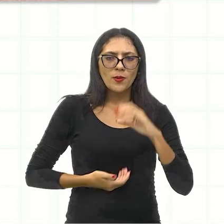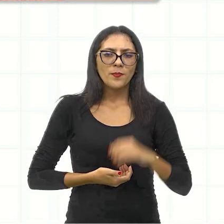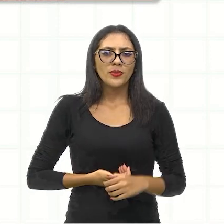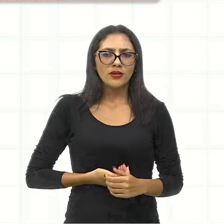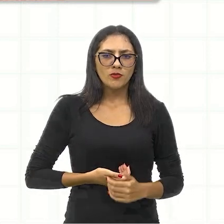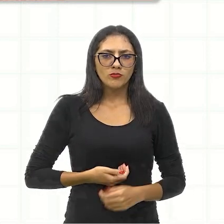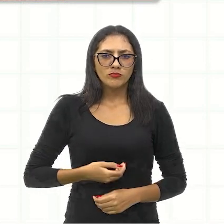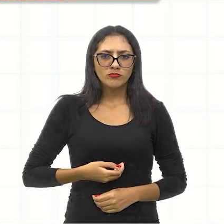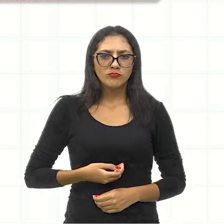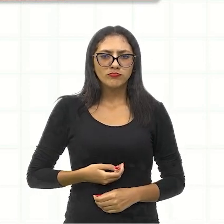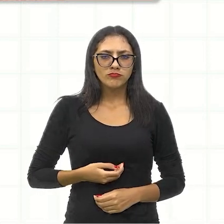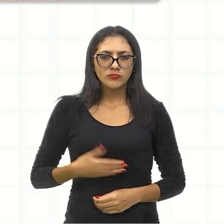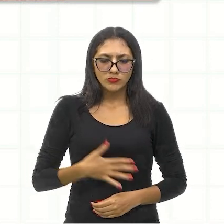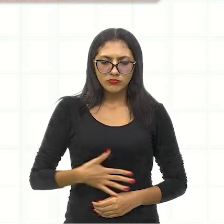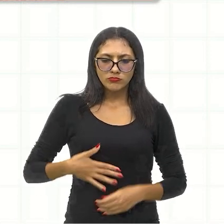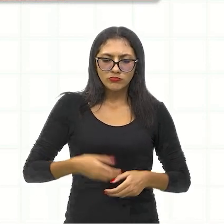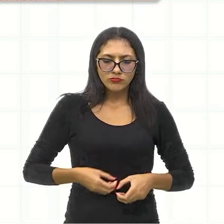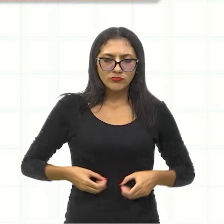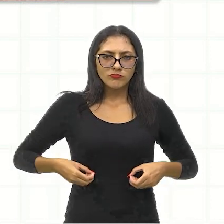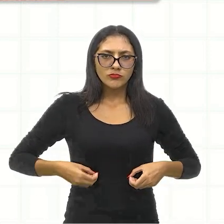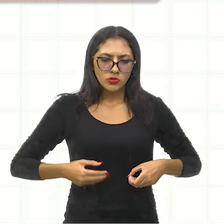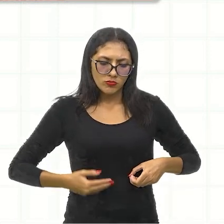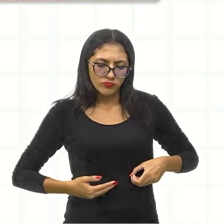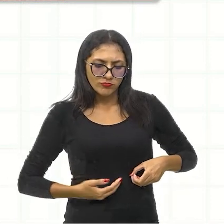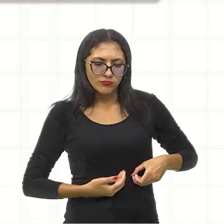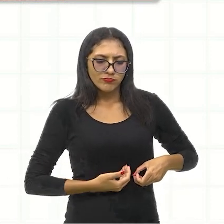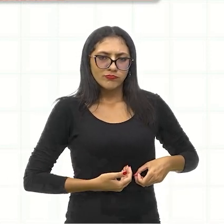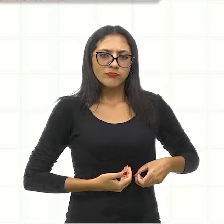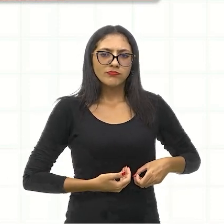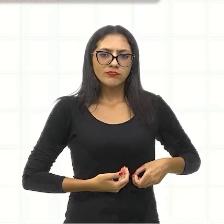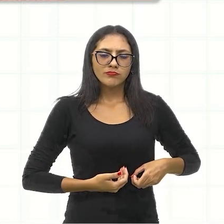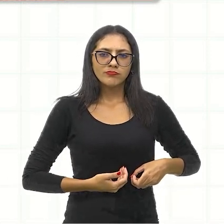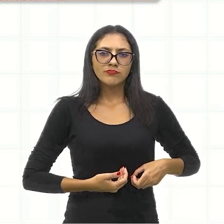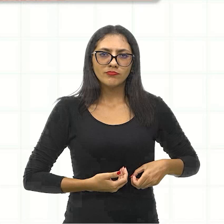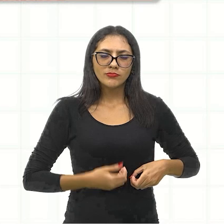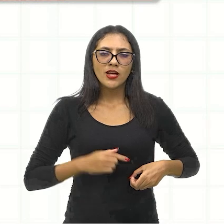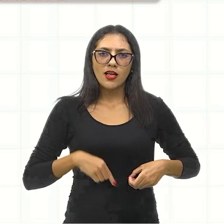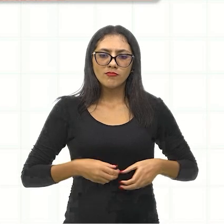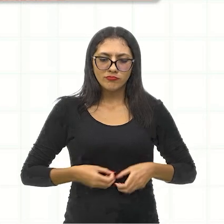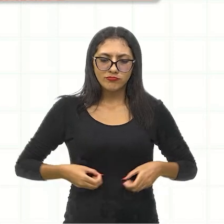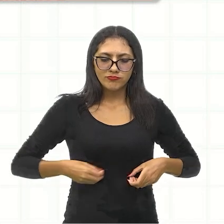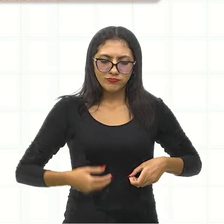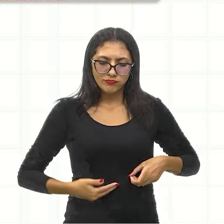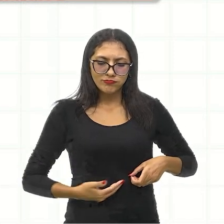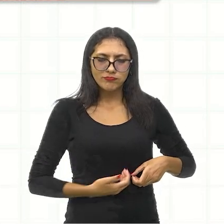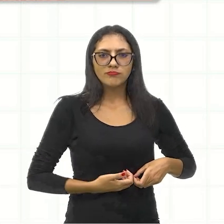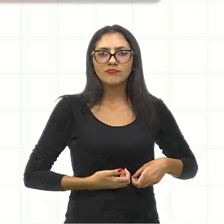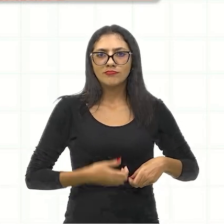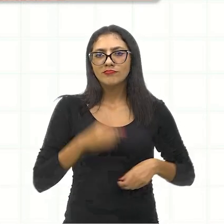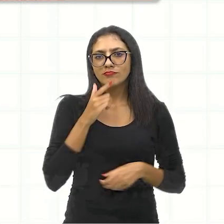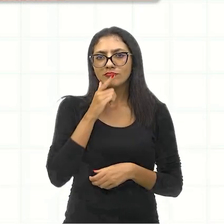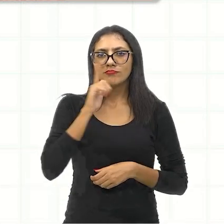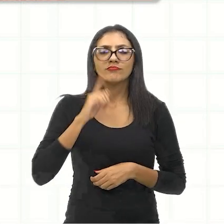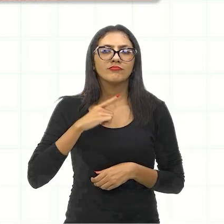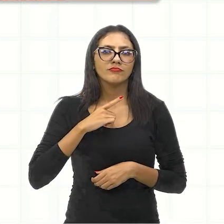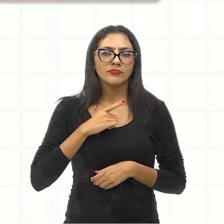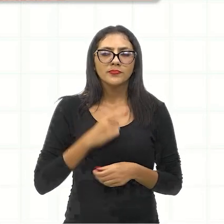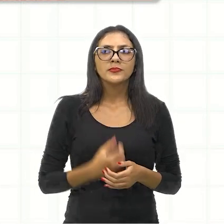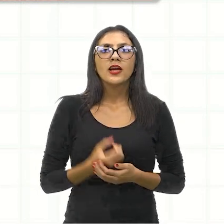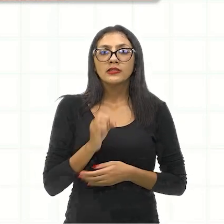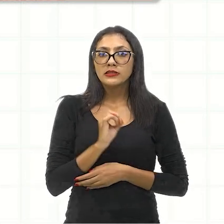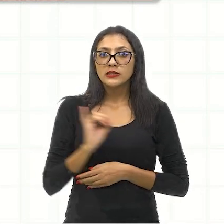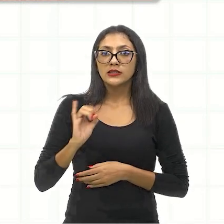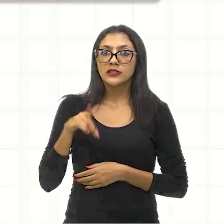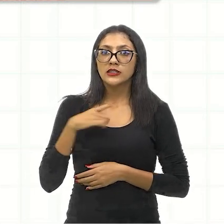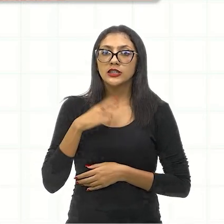ovo fecundado. Então, ele se instalou na parede do endométrio uterino, né? Se ele ficou instalado